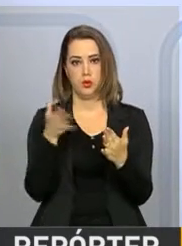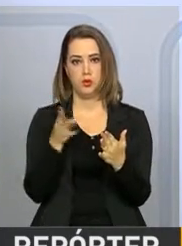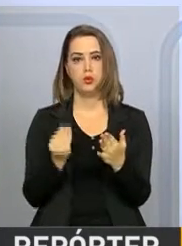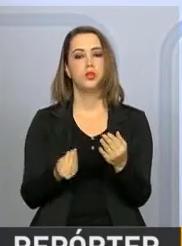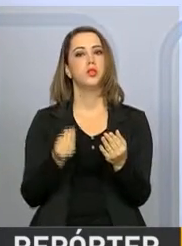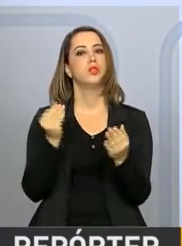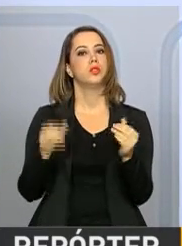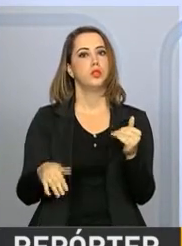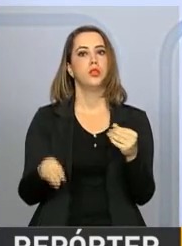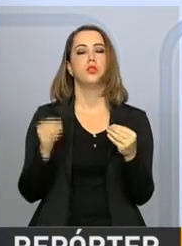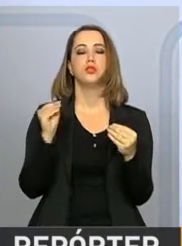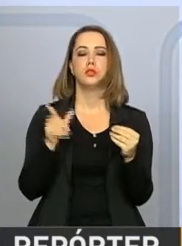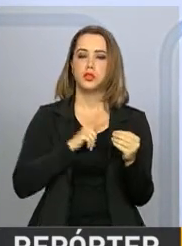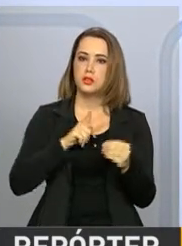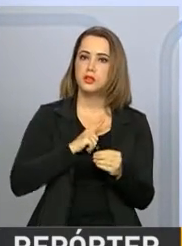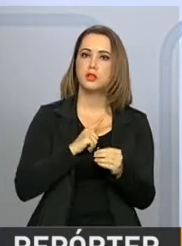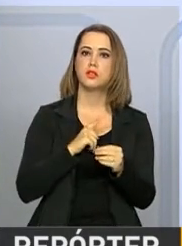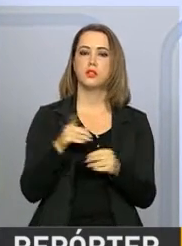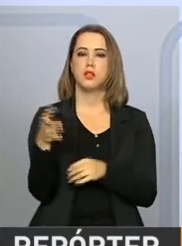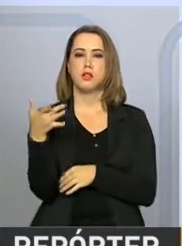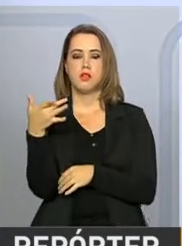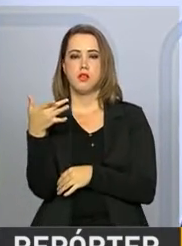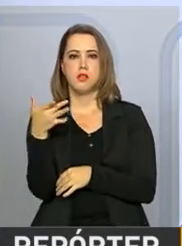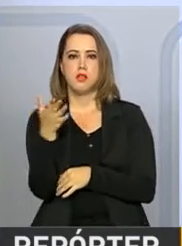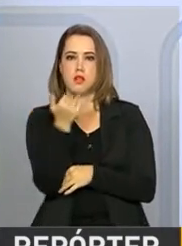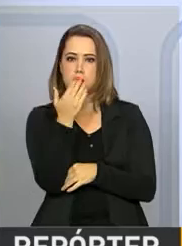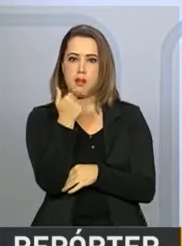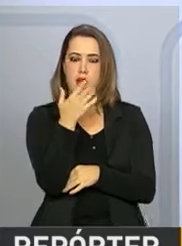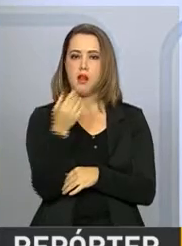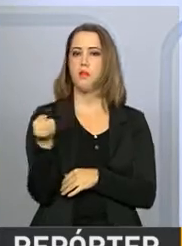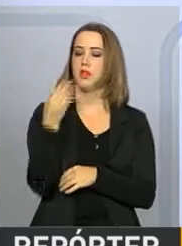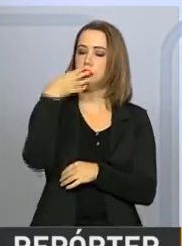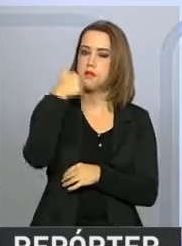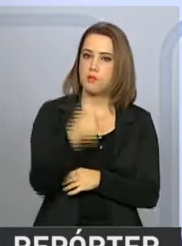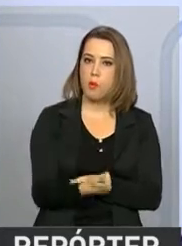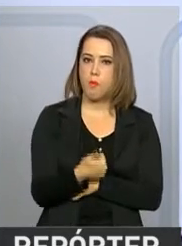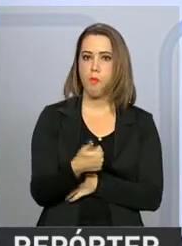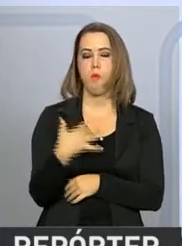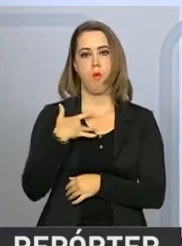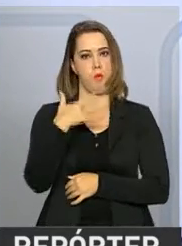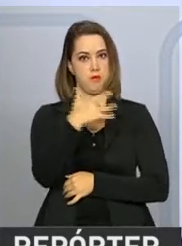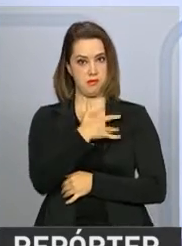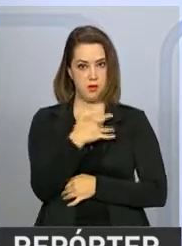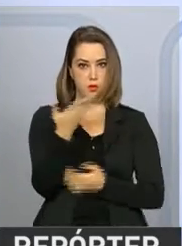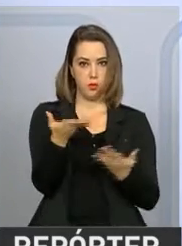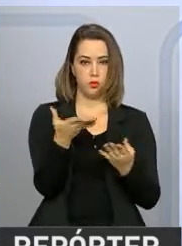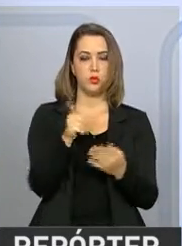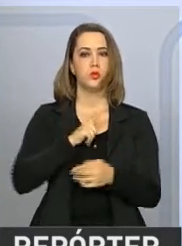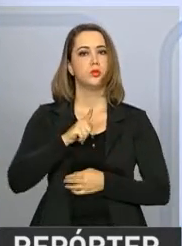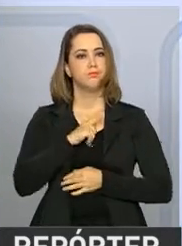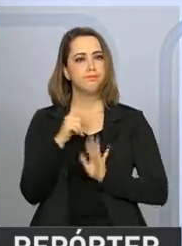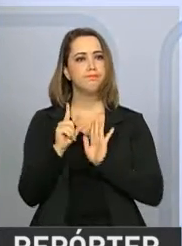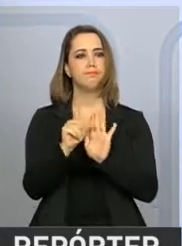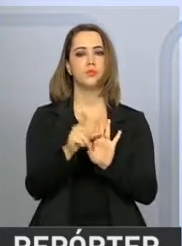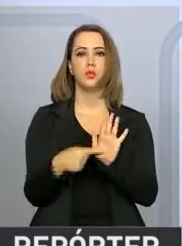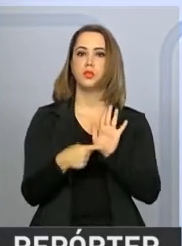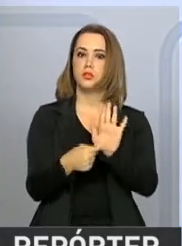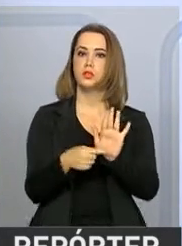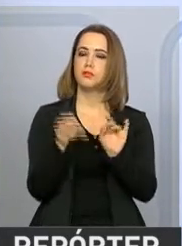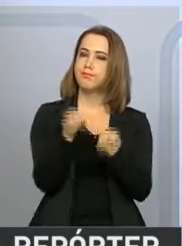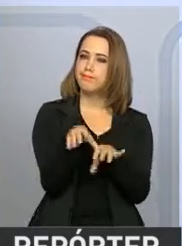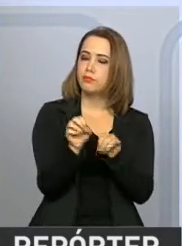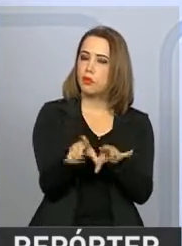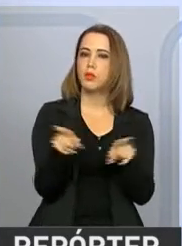o protocolo de alimentação saudável e pretendo então que haja uma na nas escolas uma orientação